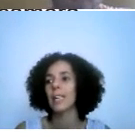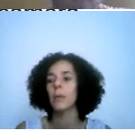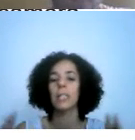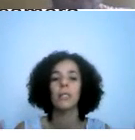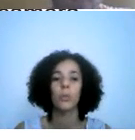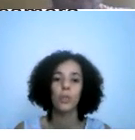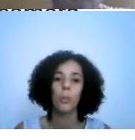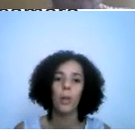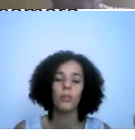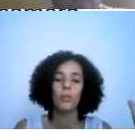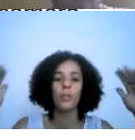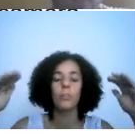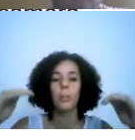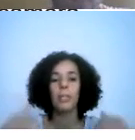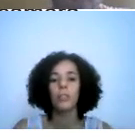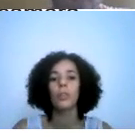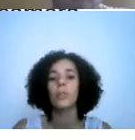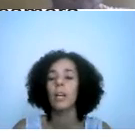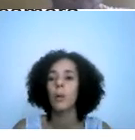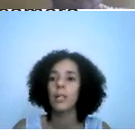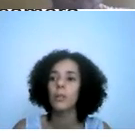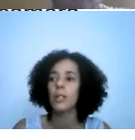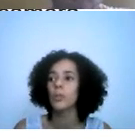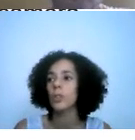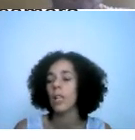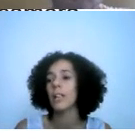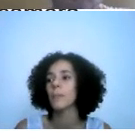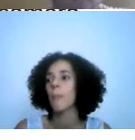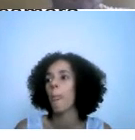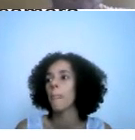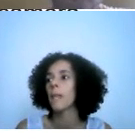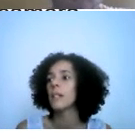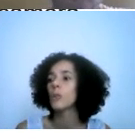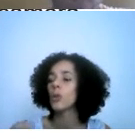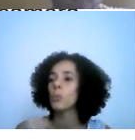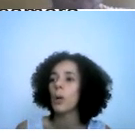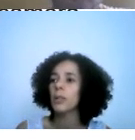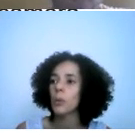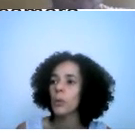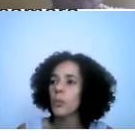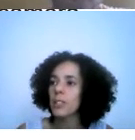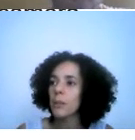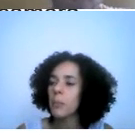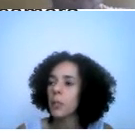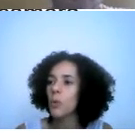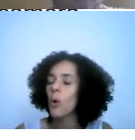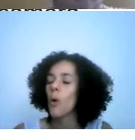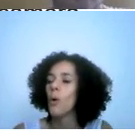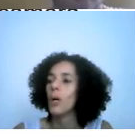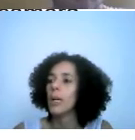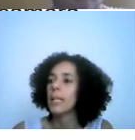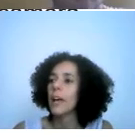afetar diretamente essas outras populações de primatas que estão em declínios aqui no estado. Né? Em 2014, o